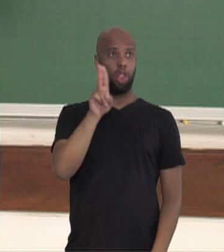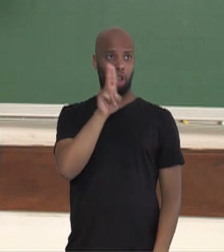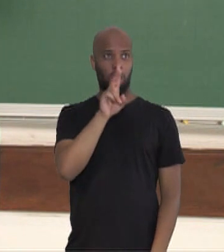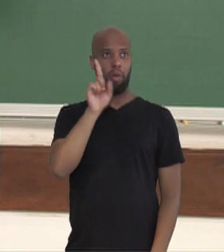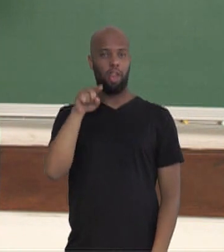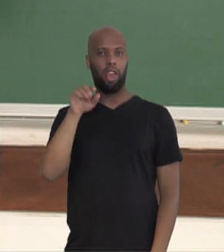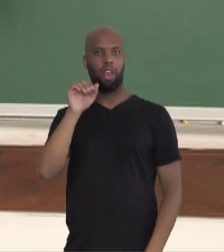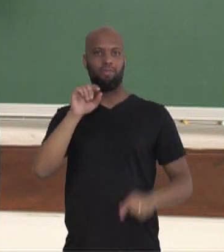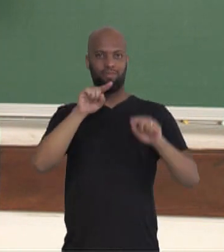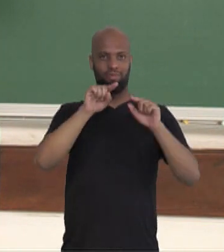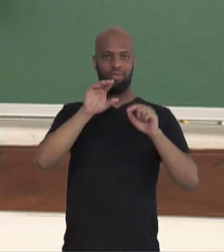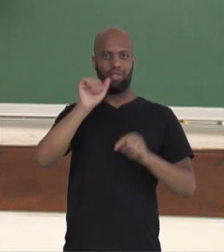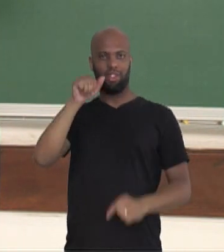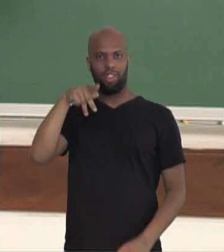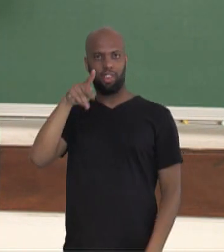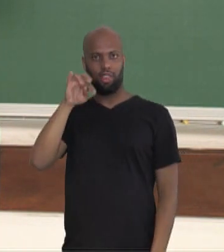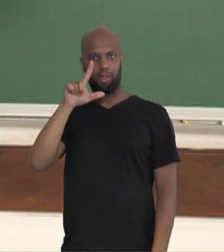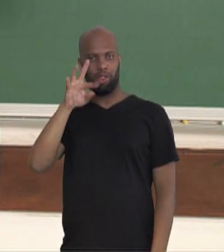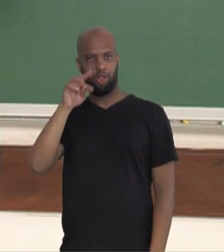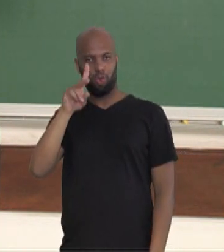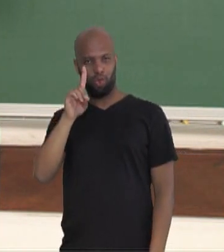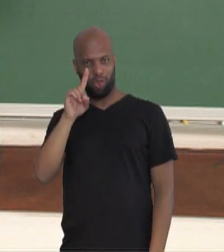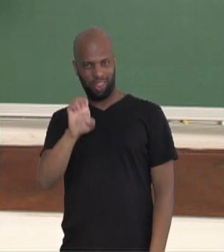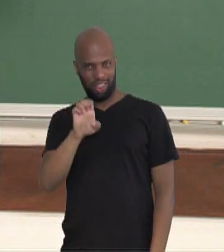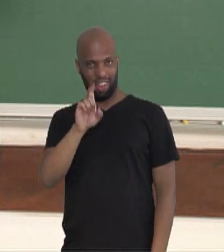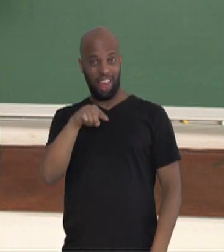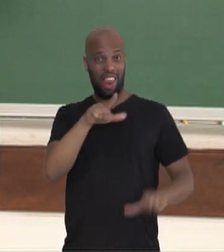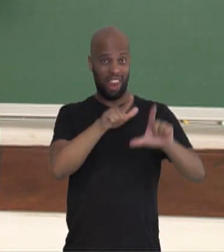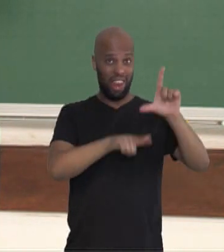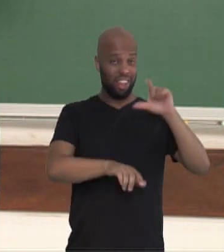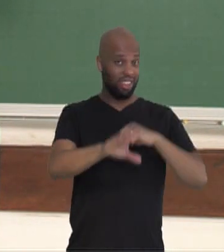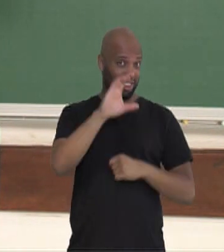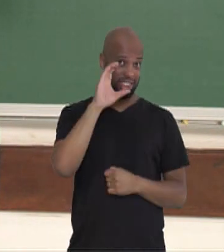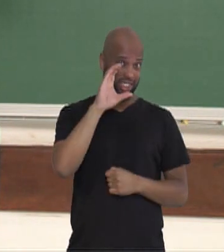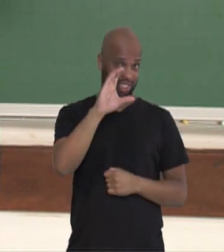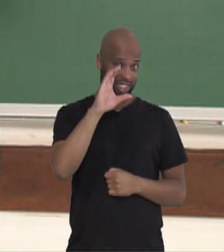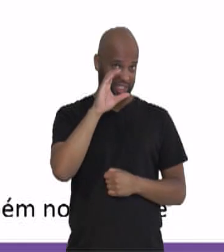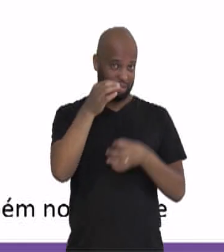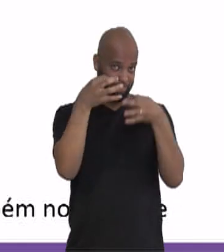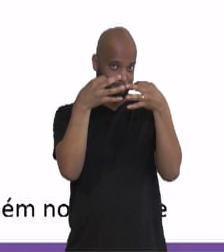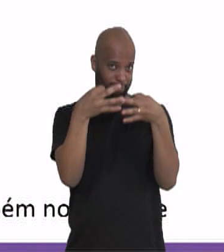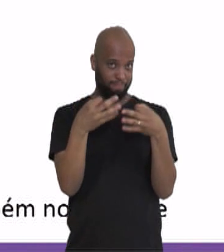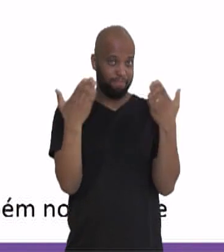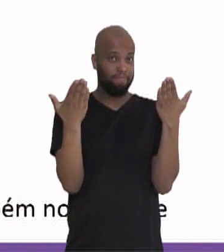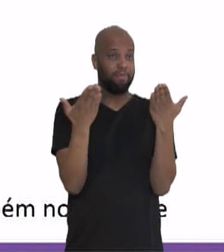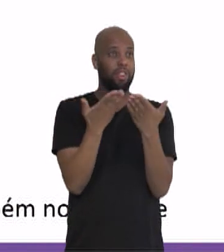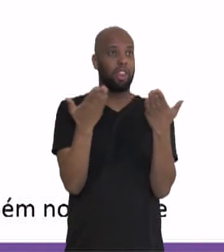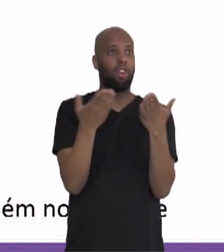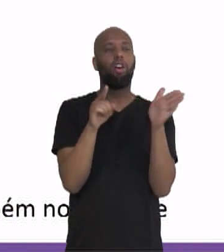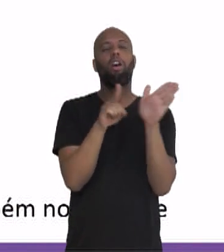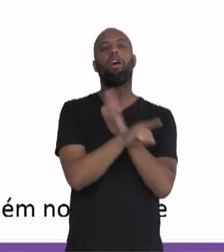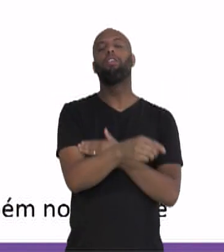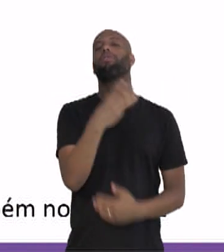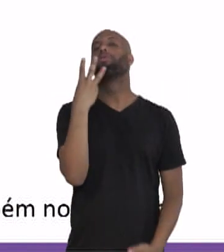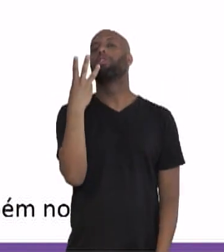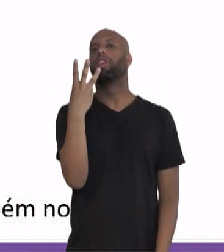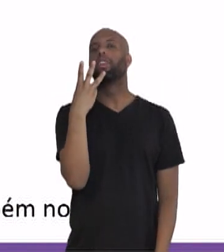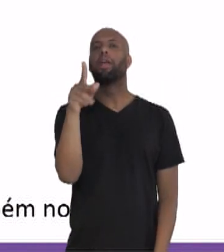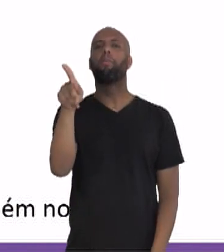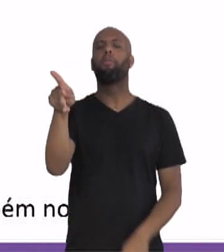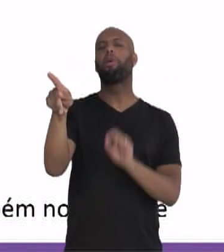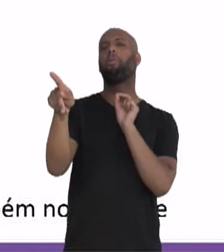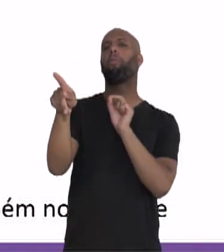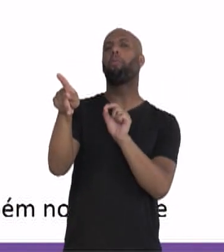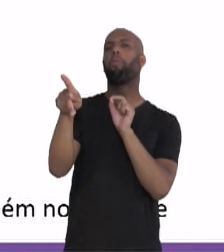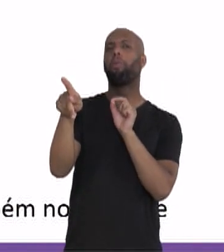letra correta é a letra C. Muito bem, vamos para a questão número 3. O período pode ser definido como um intervalo que dura